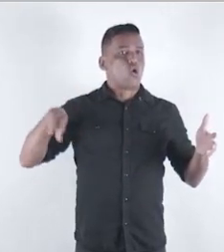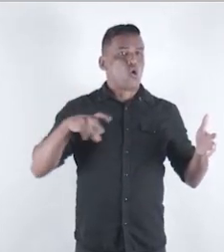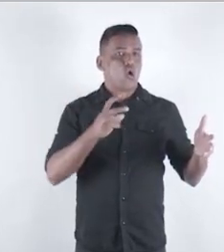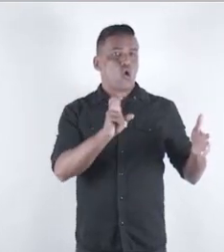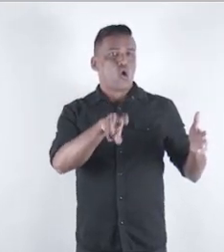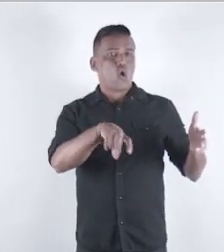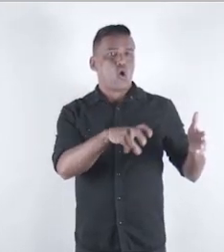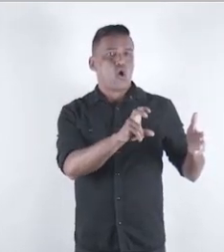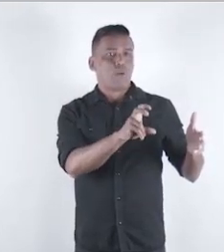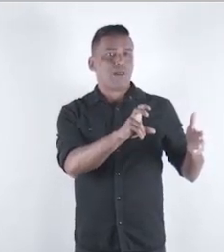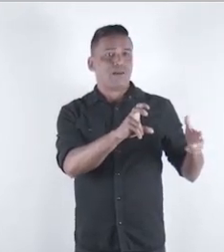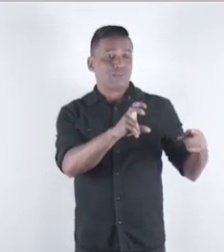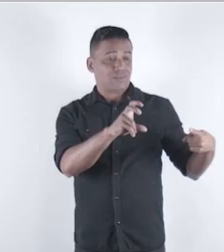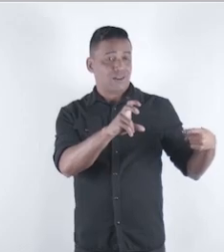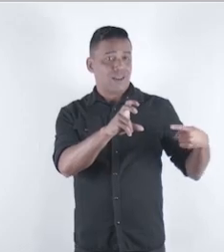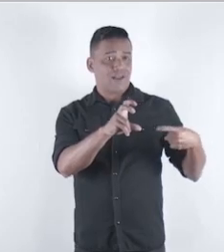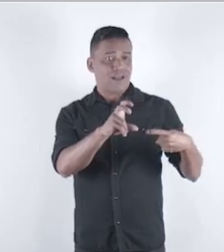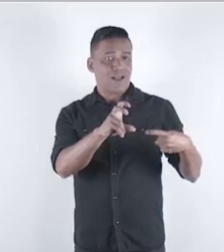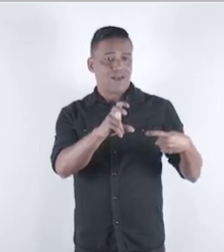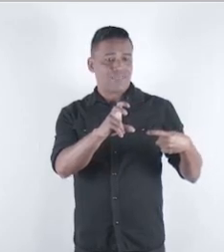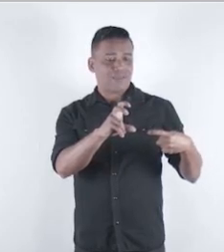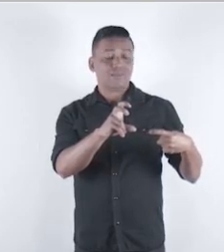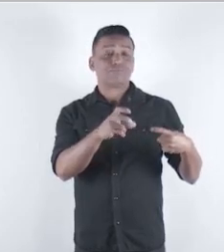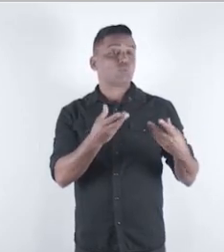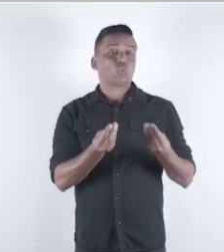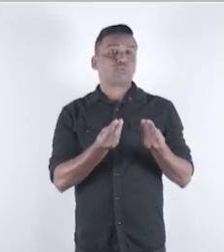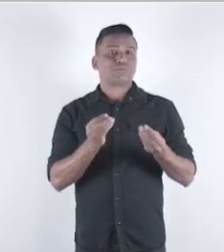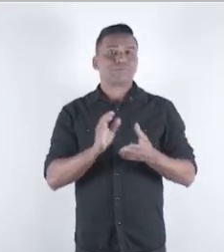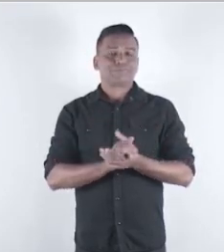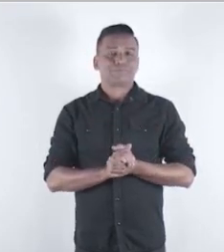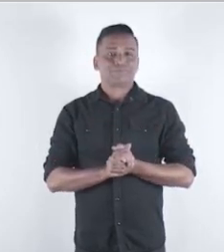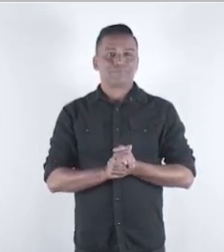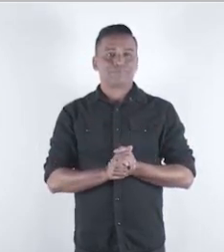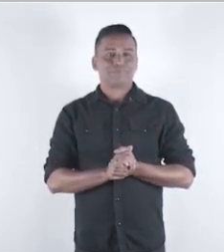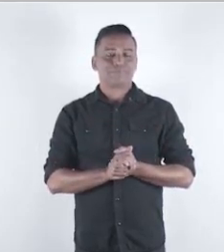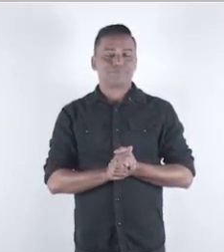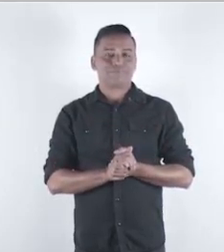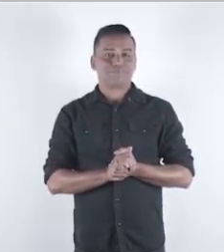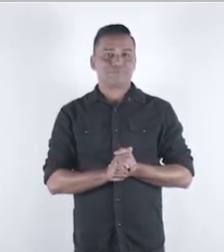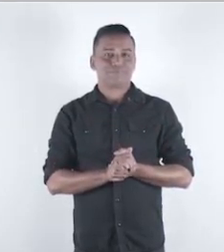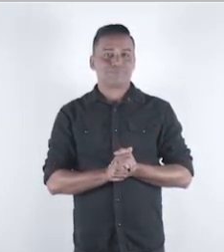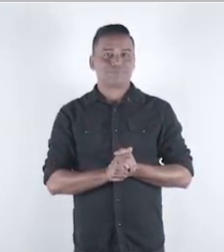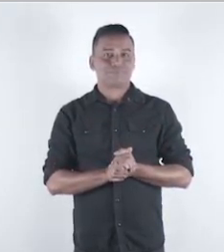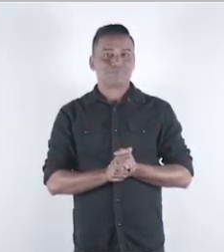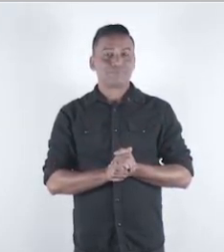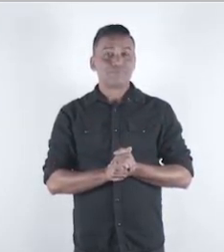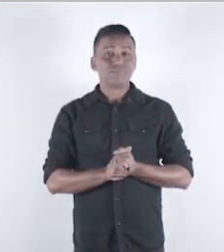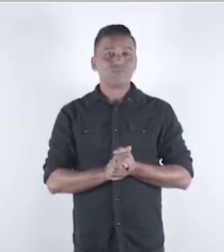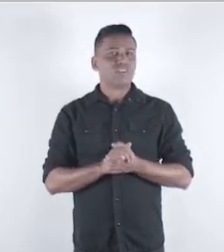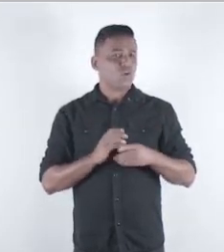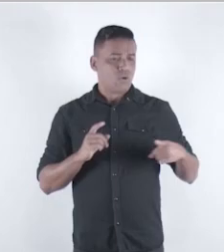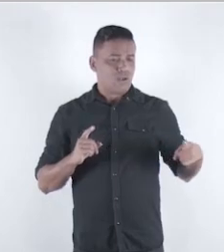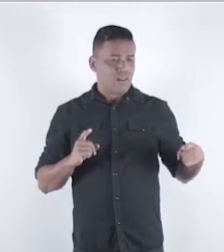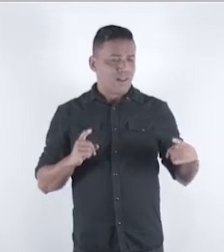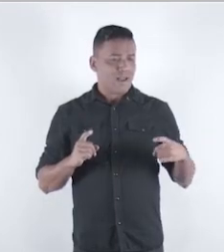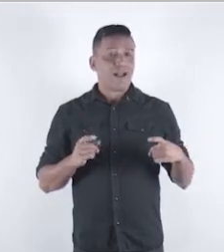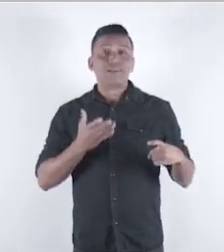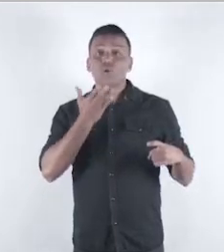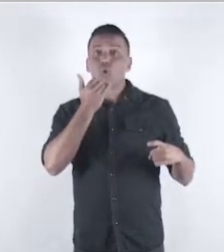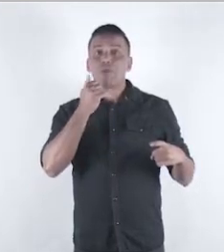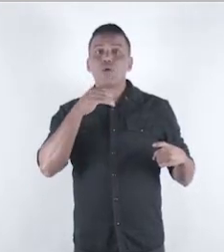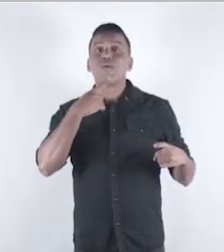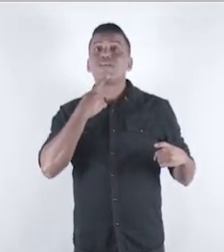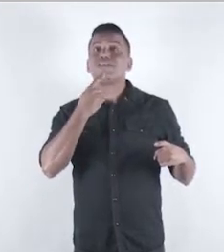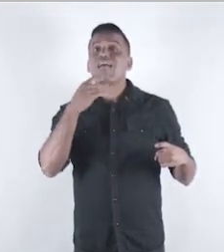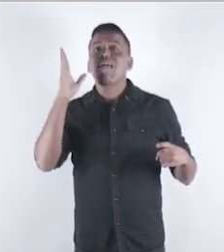lado da lagarta, né? Então aqui a lagartinha aqui comeu a pimenta e